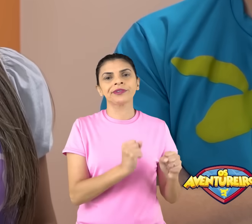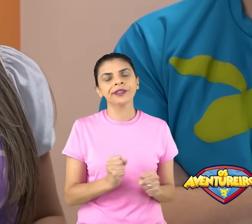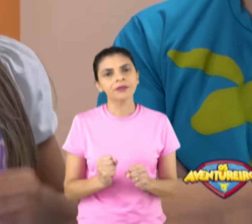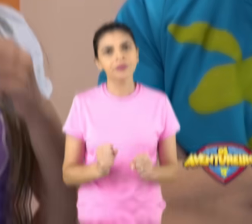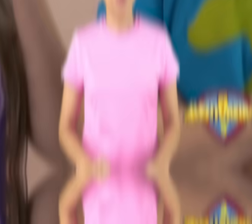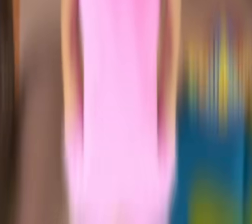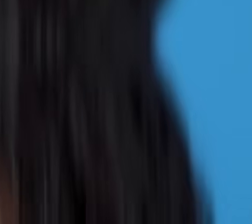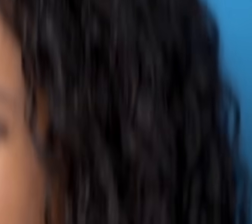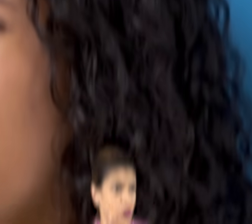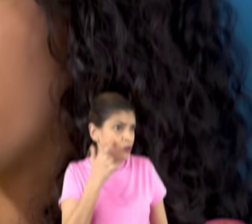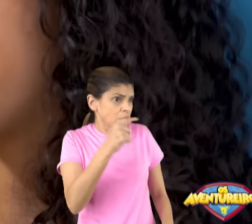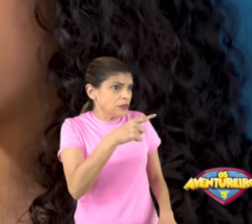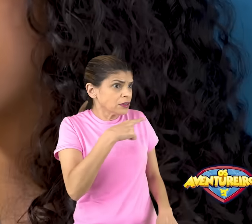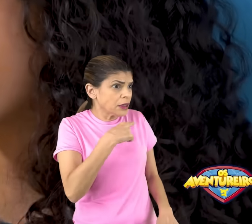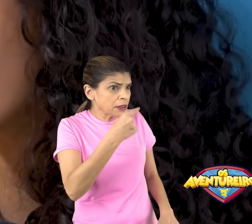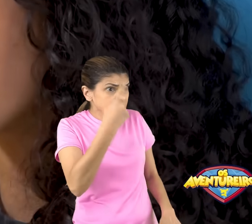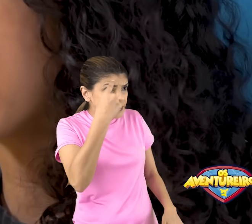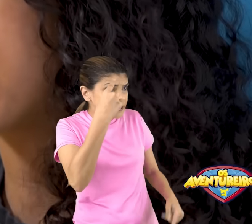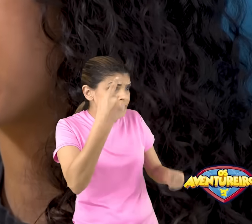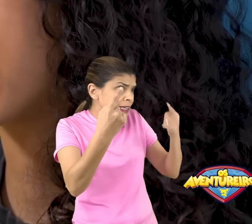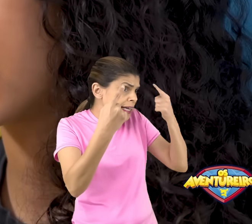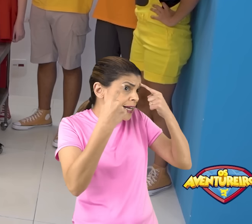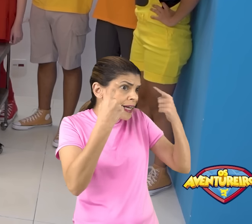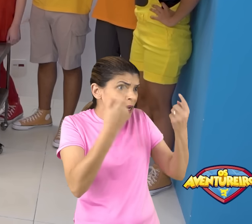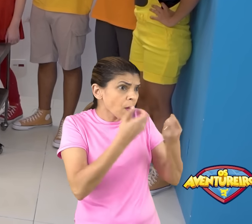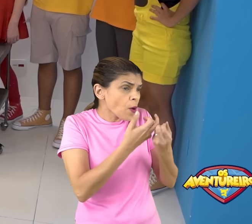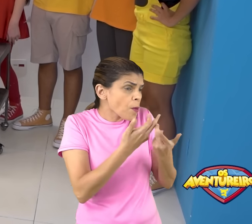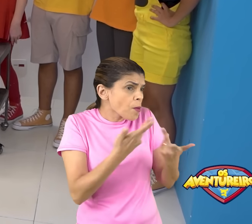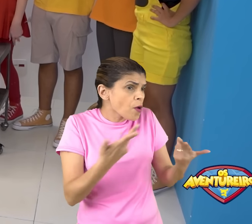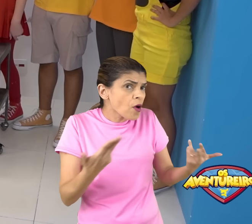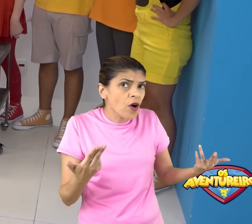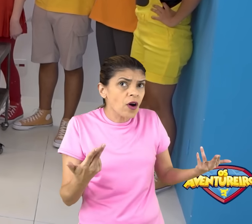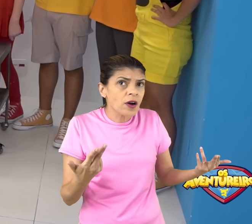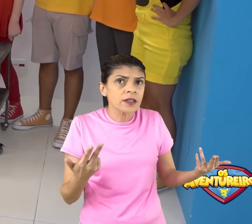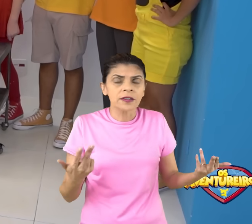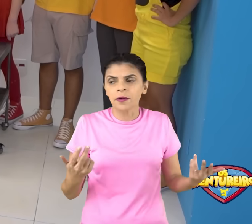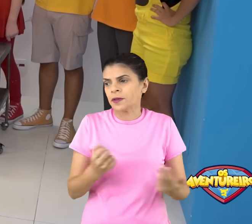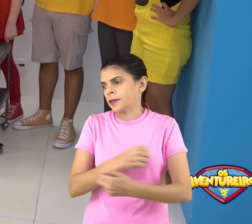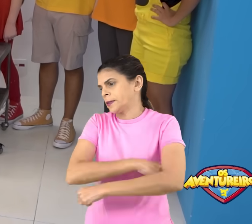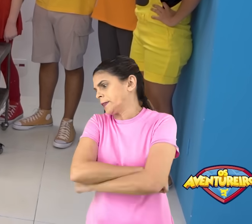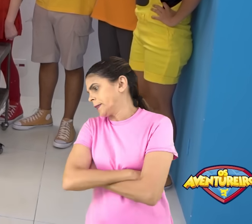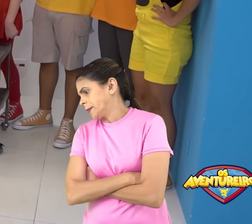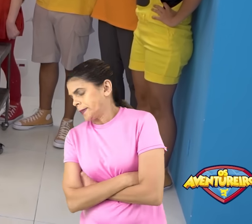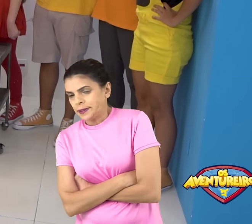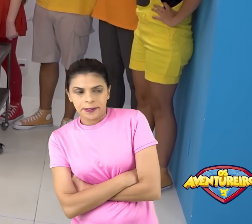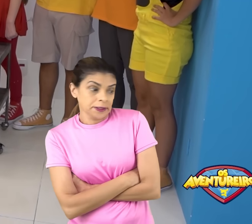poderes. Lucas, você tem algum plano? Bom...